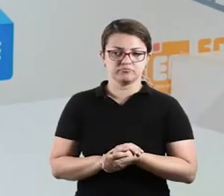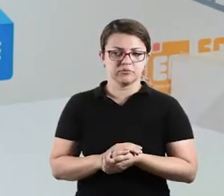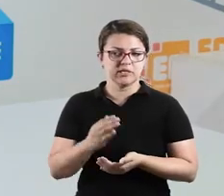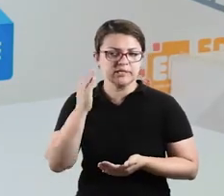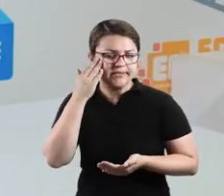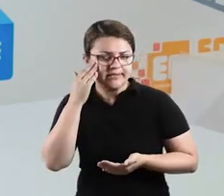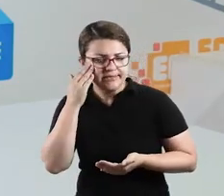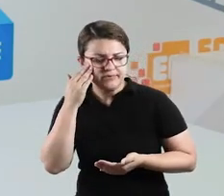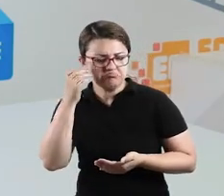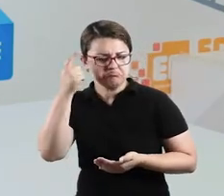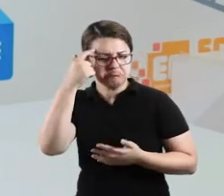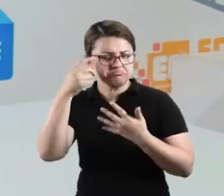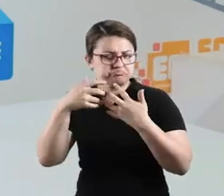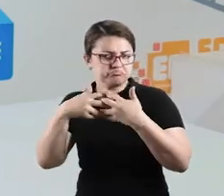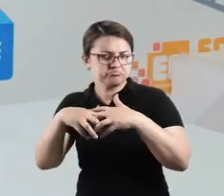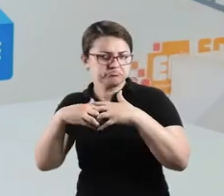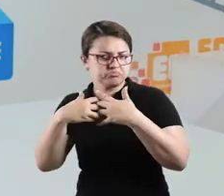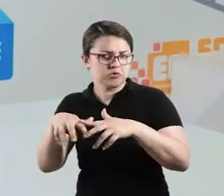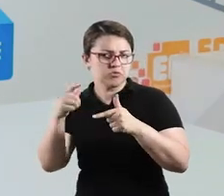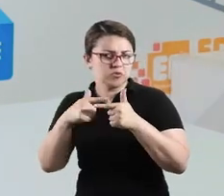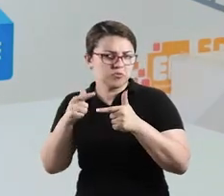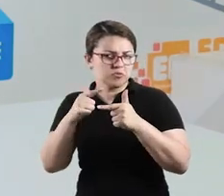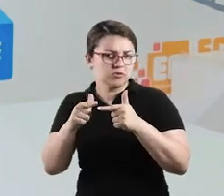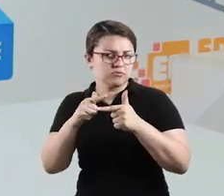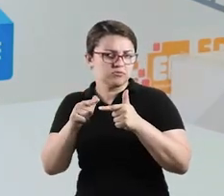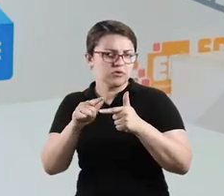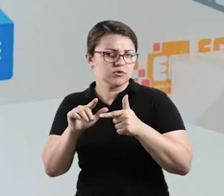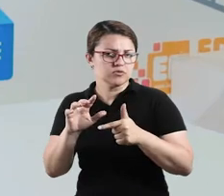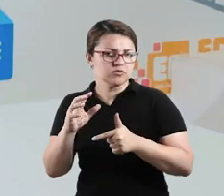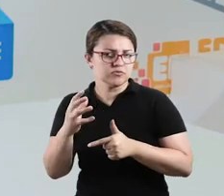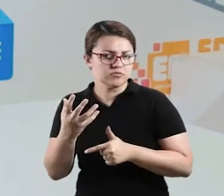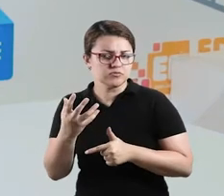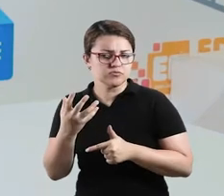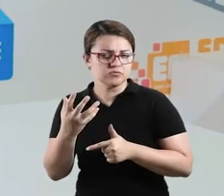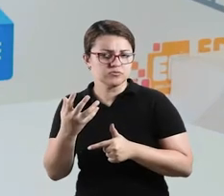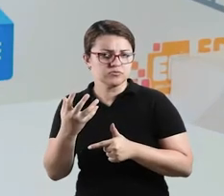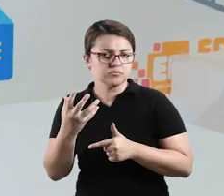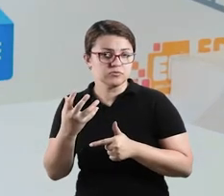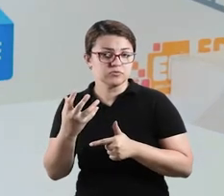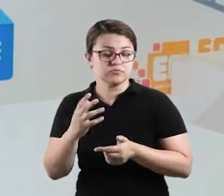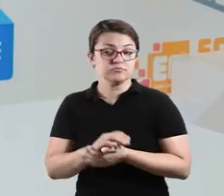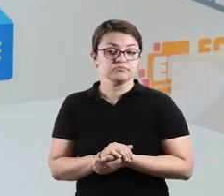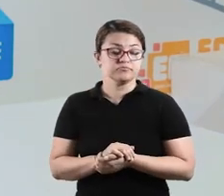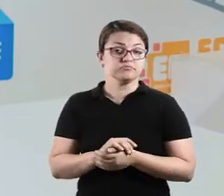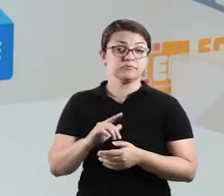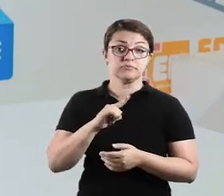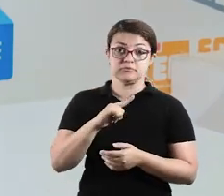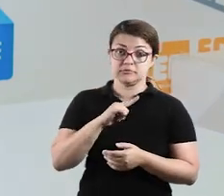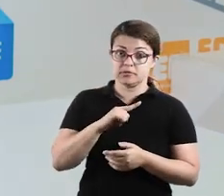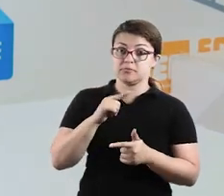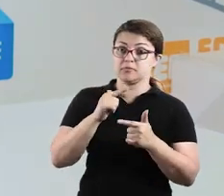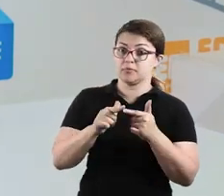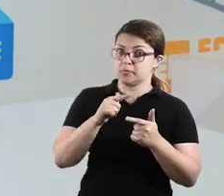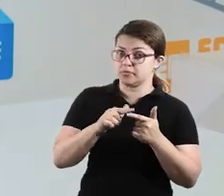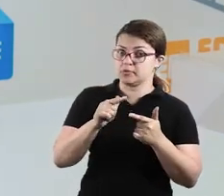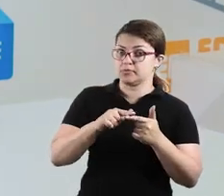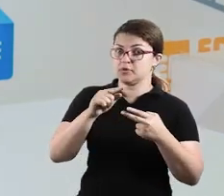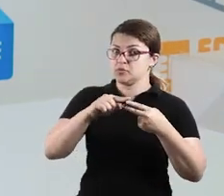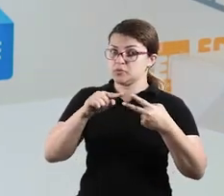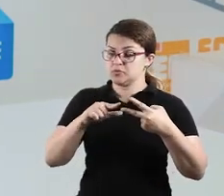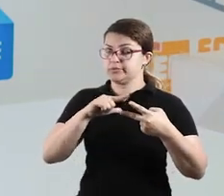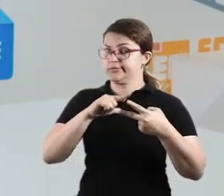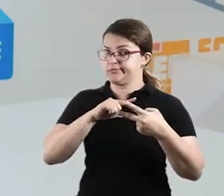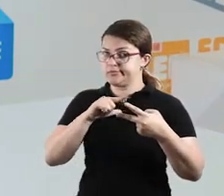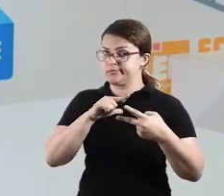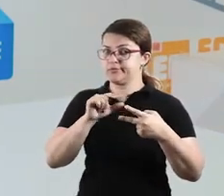resolvendo problemas. O professor Thiago trouxe algumas dicas para vocês e lá nós teremos duas situação-problemas centrais,